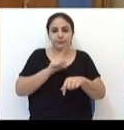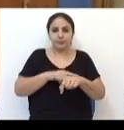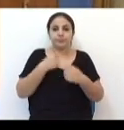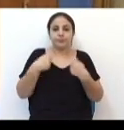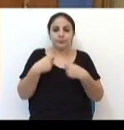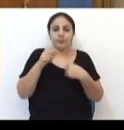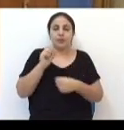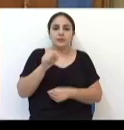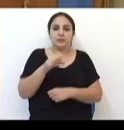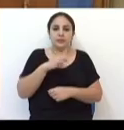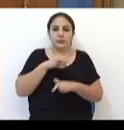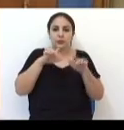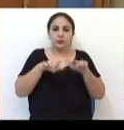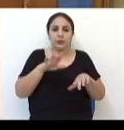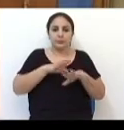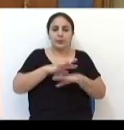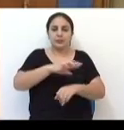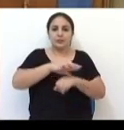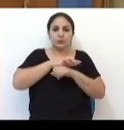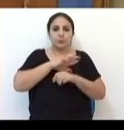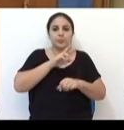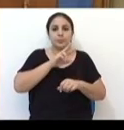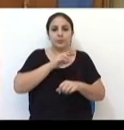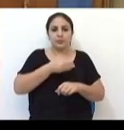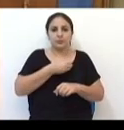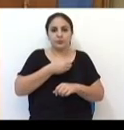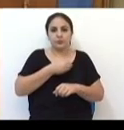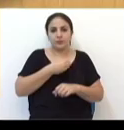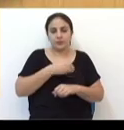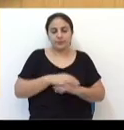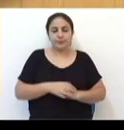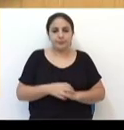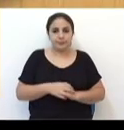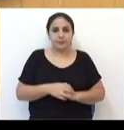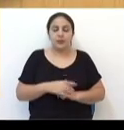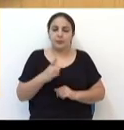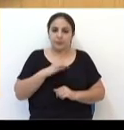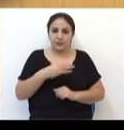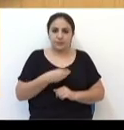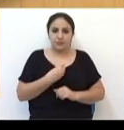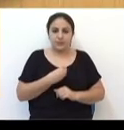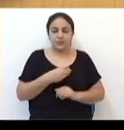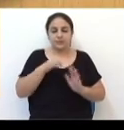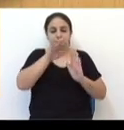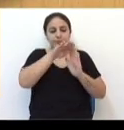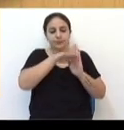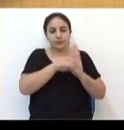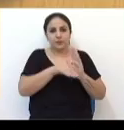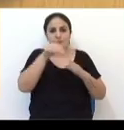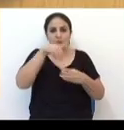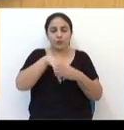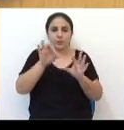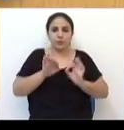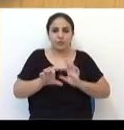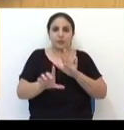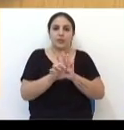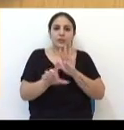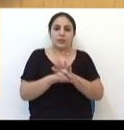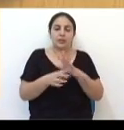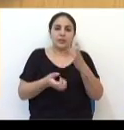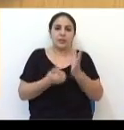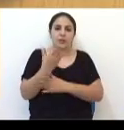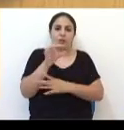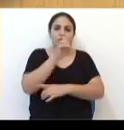nesse momento precisa, sim, de um local seguro para ele passar durante o dia. Também esteve na pauta de votação o projeto de